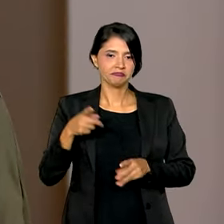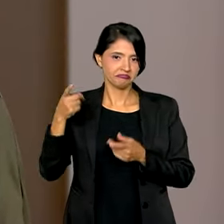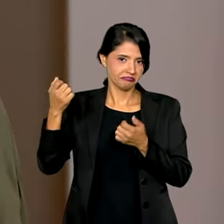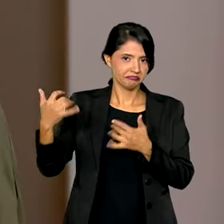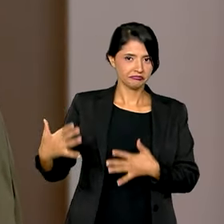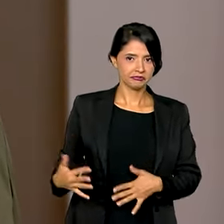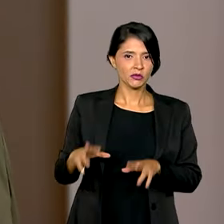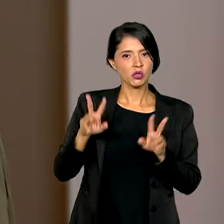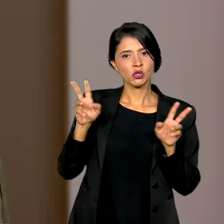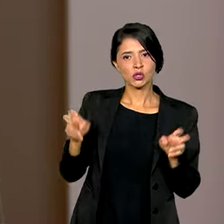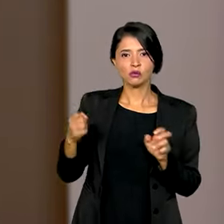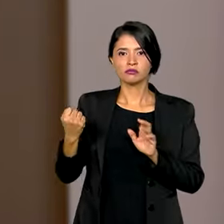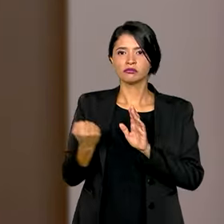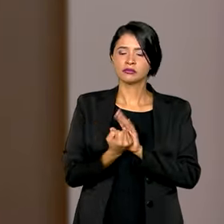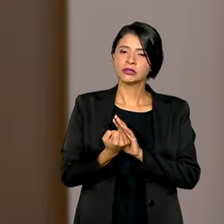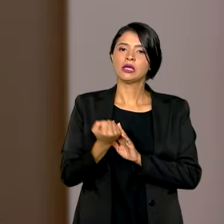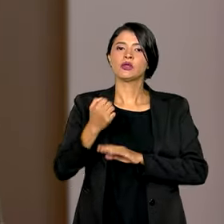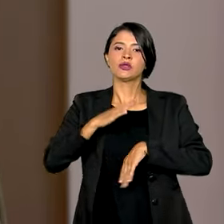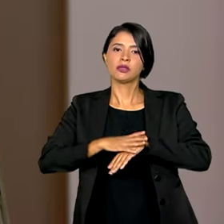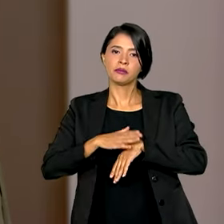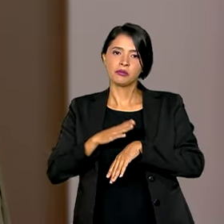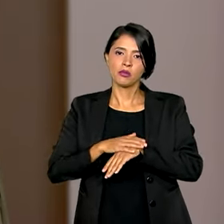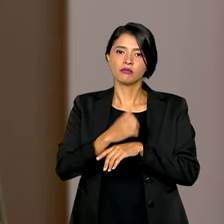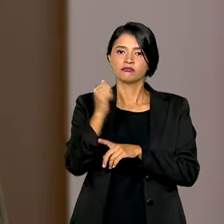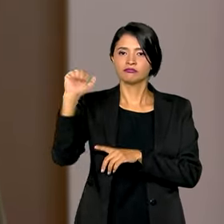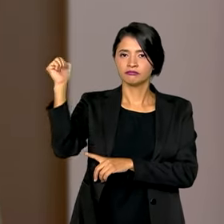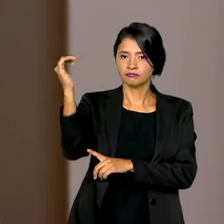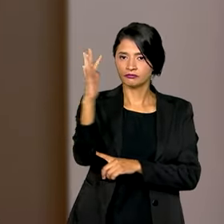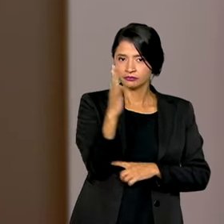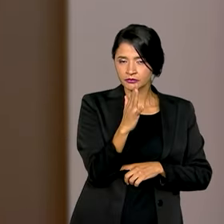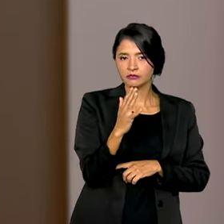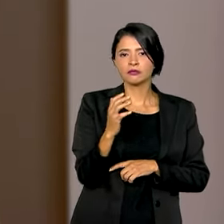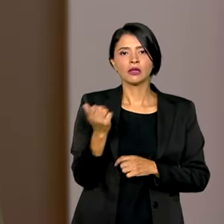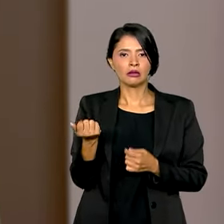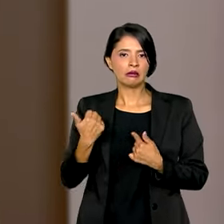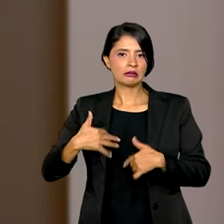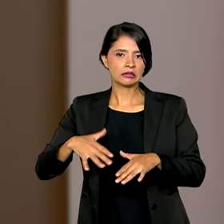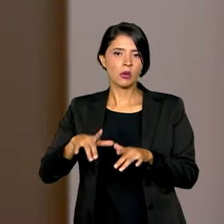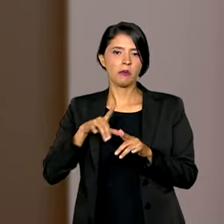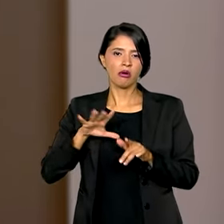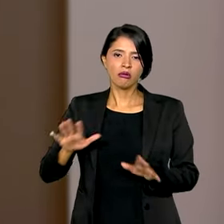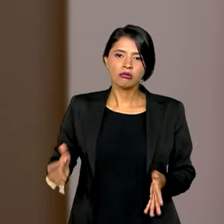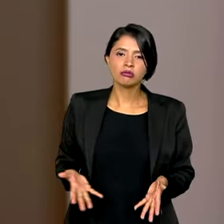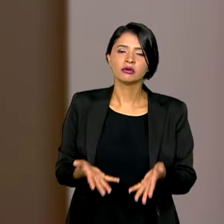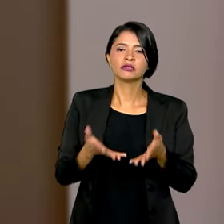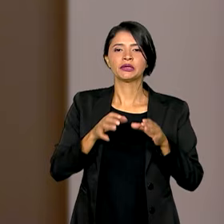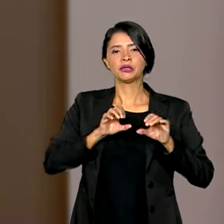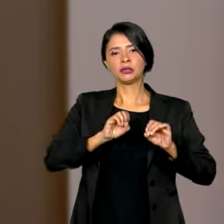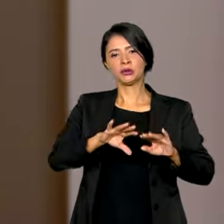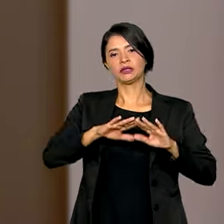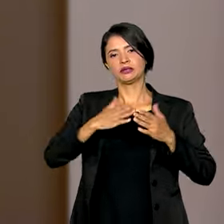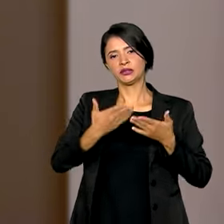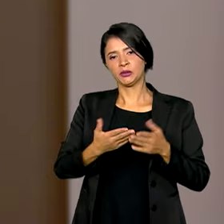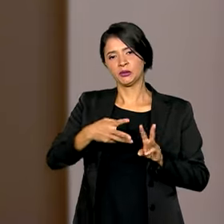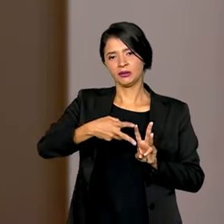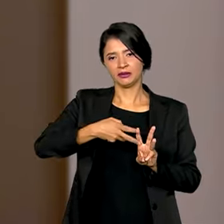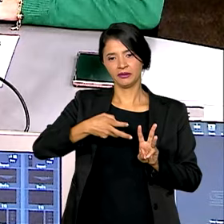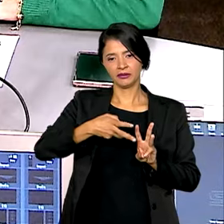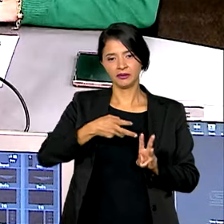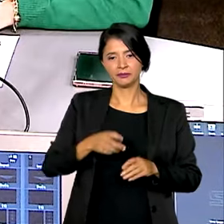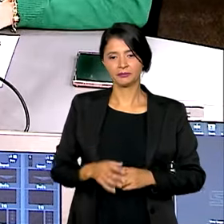falou sobre um marco temporal, meio ambiente e as ações para incentivar a educação escolar